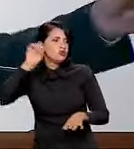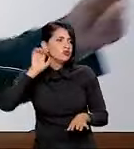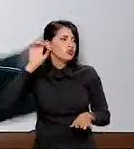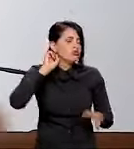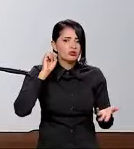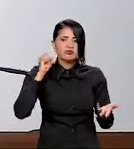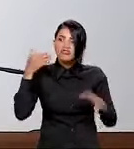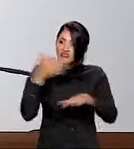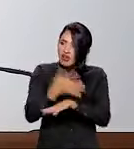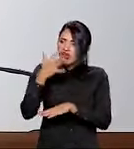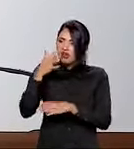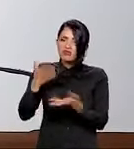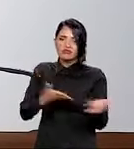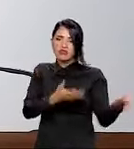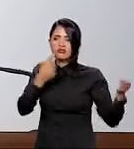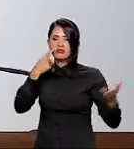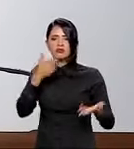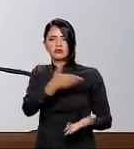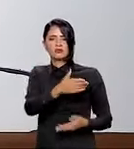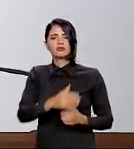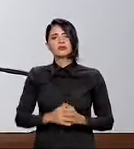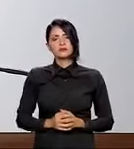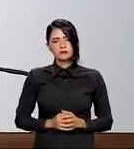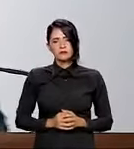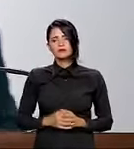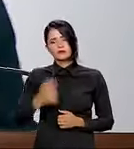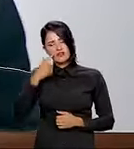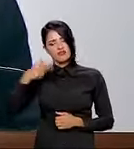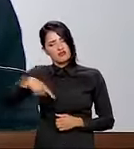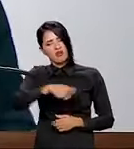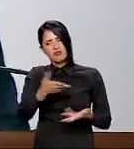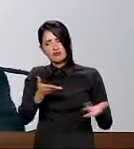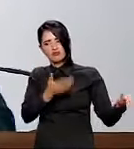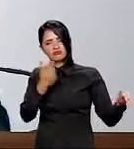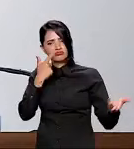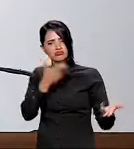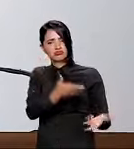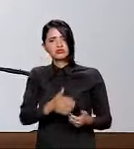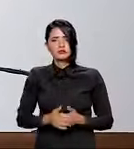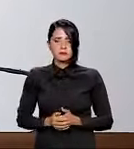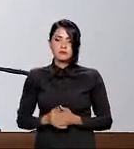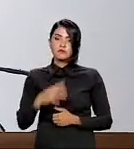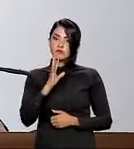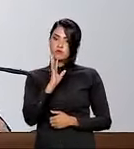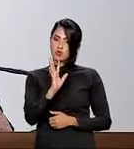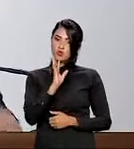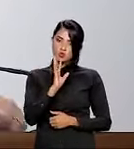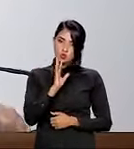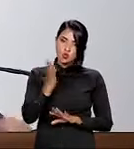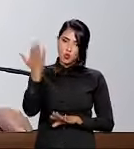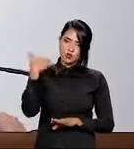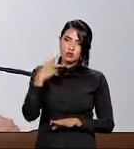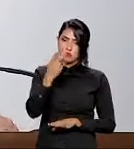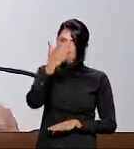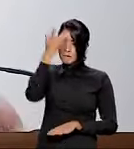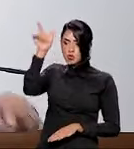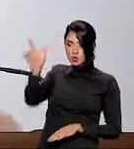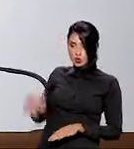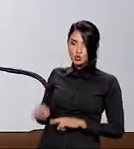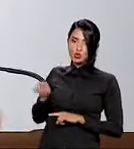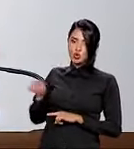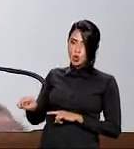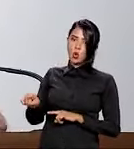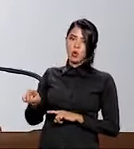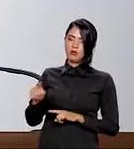ouvindo dizer, não vai lá para ver. Vai lá para ver. Eu conheci um cidadão